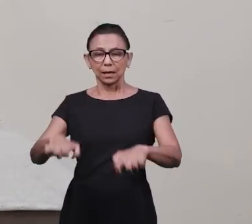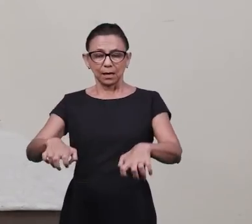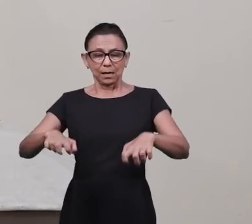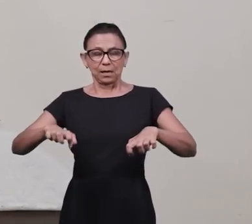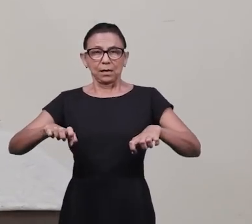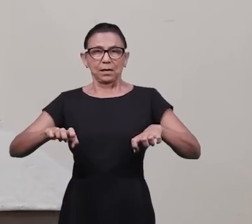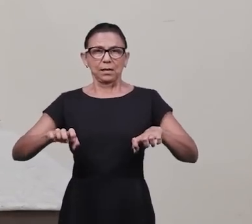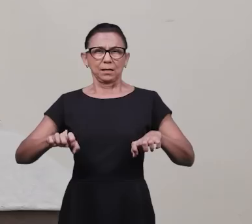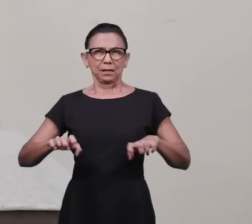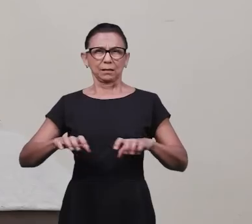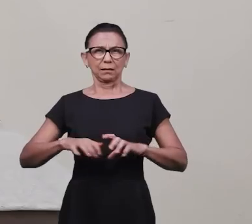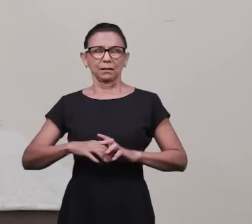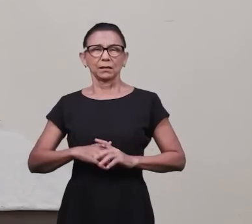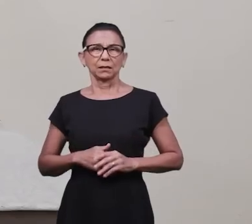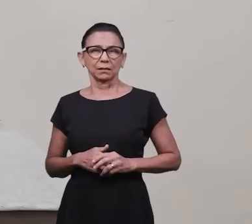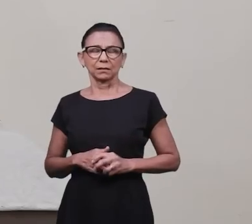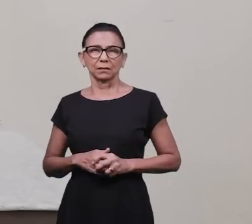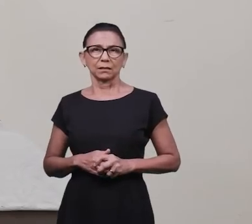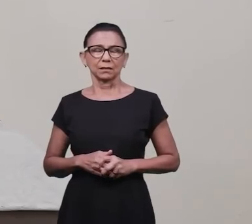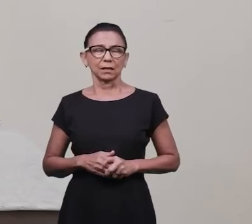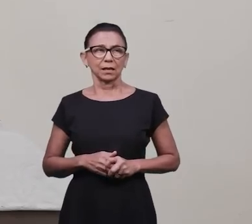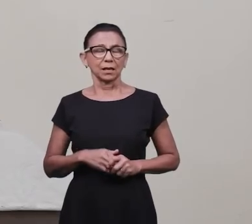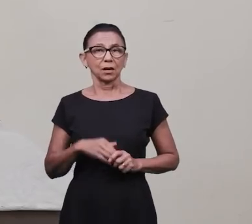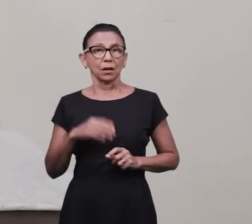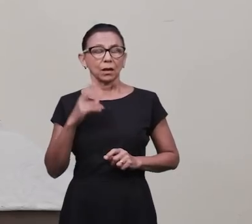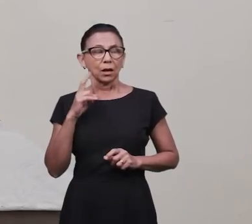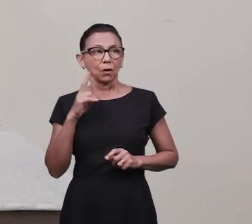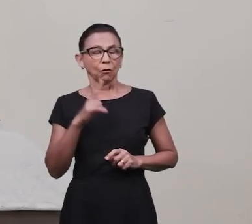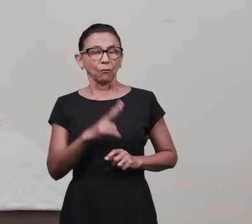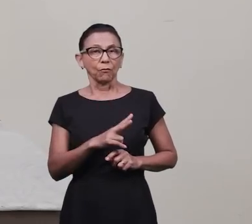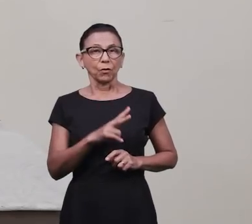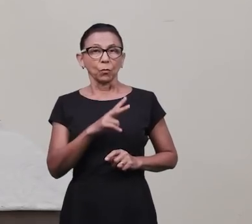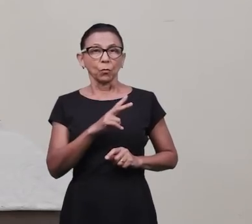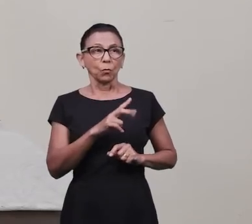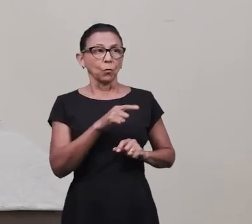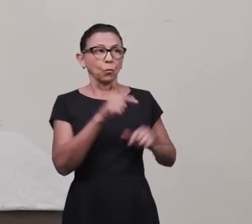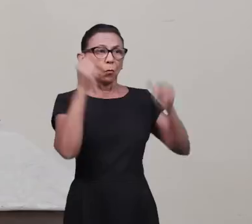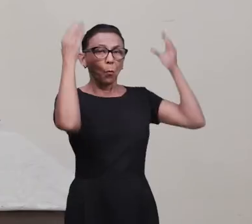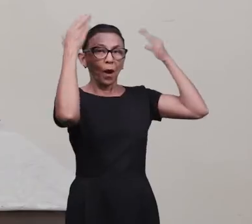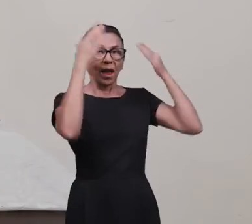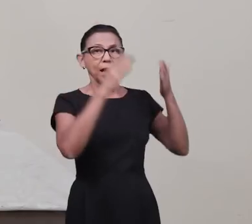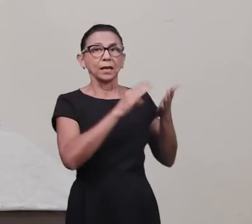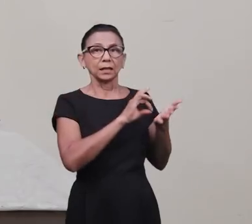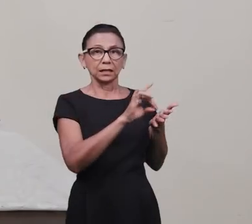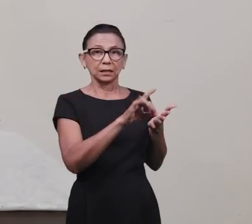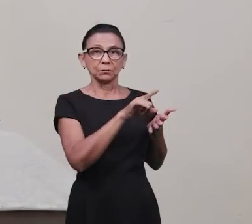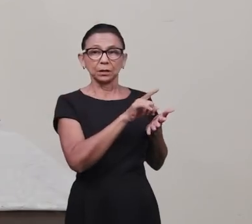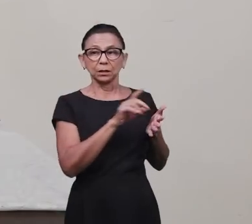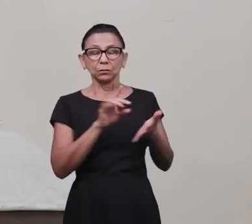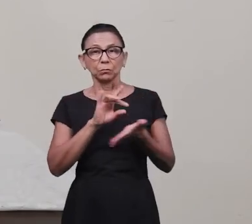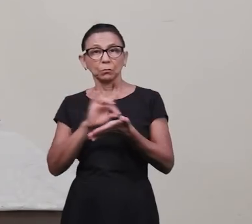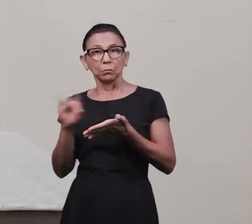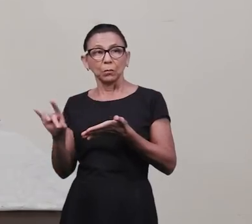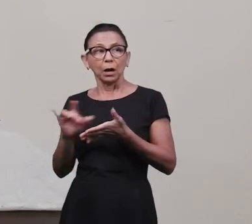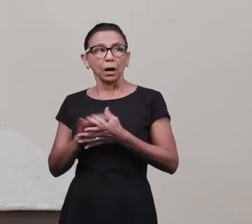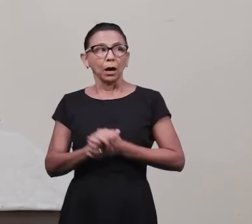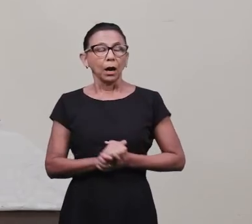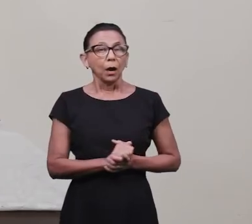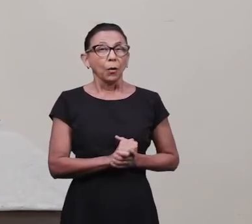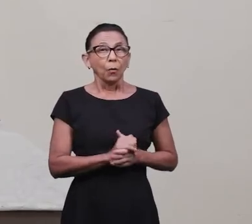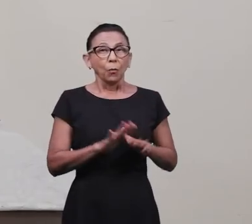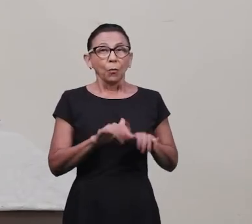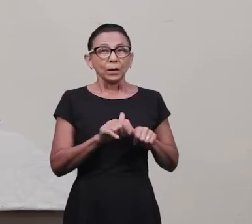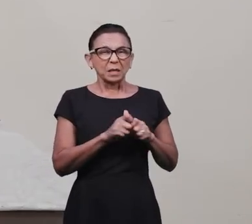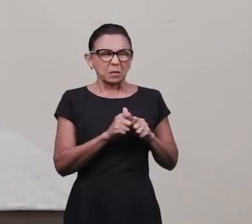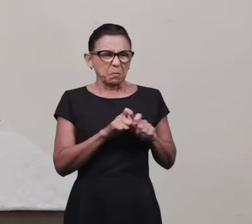Ele, quando viu a luta, o tamanho do exército, a sua condição, o seu recurso, que era pouco,